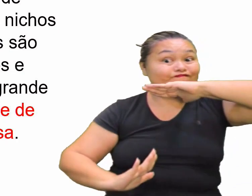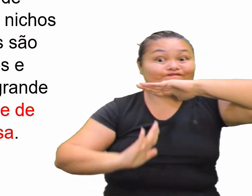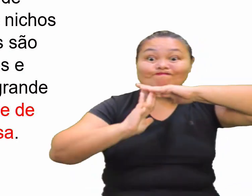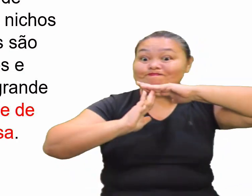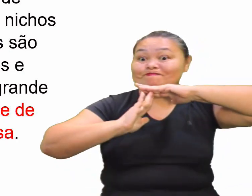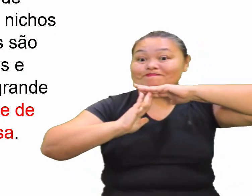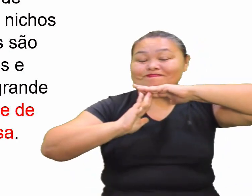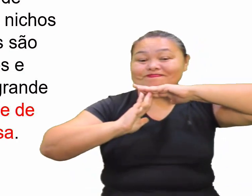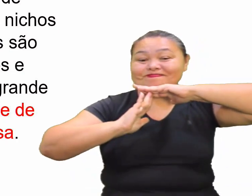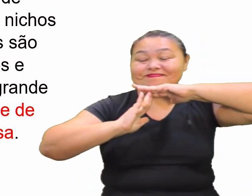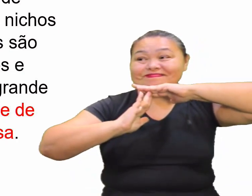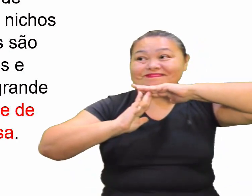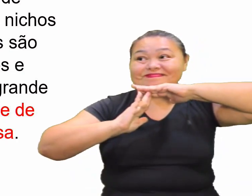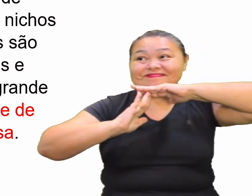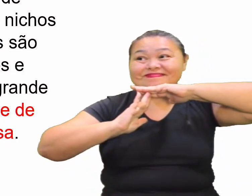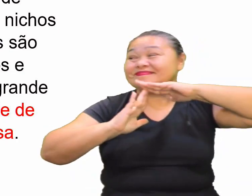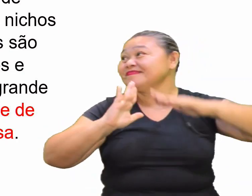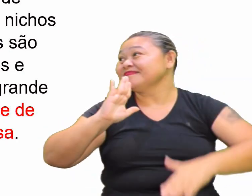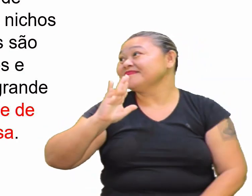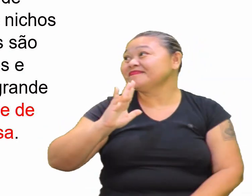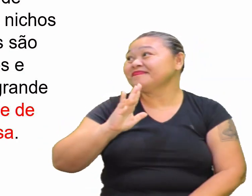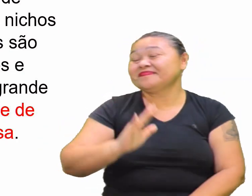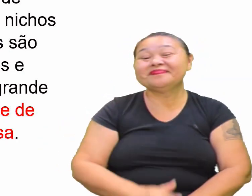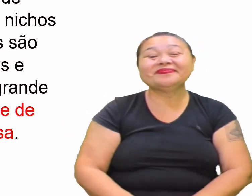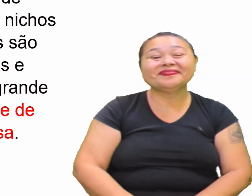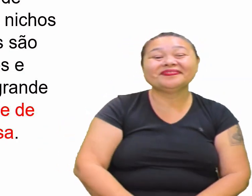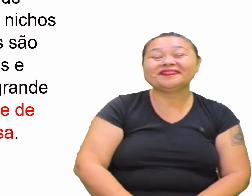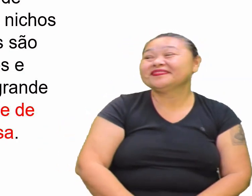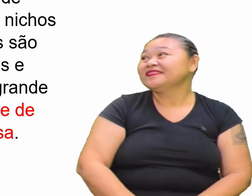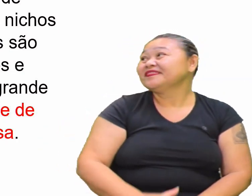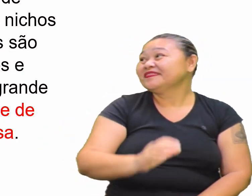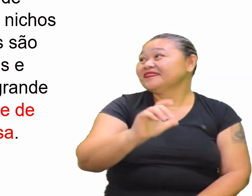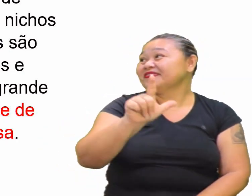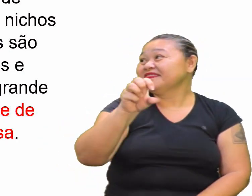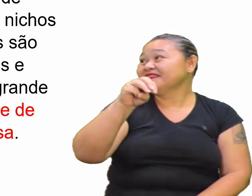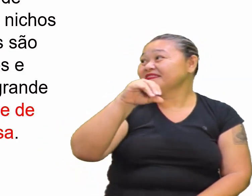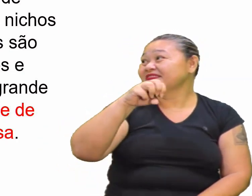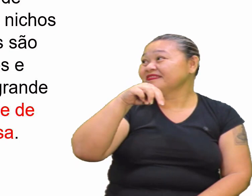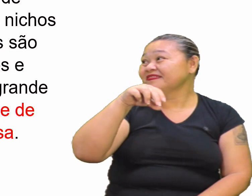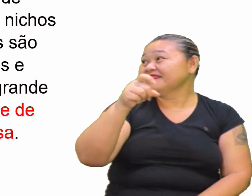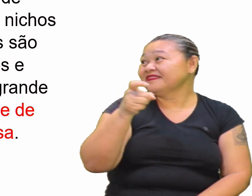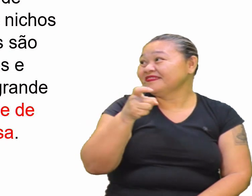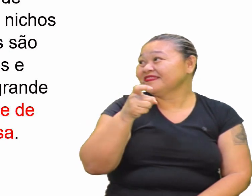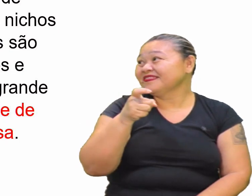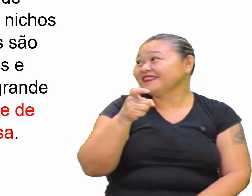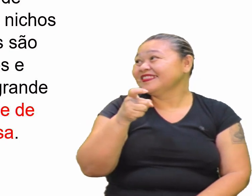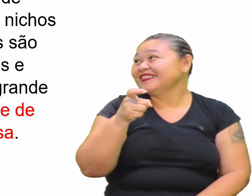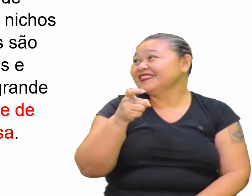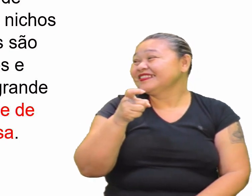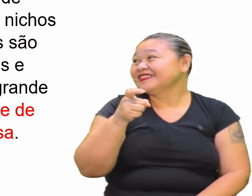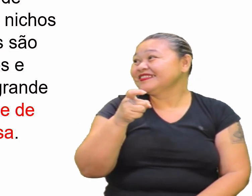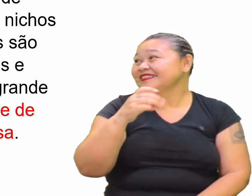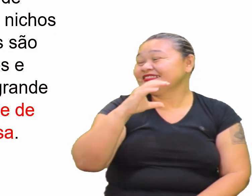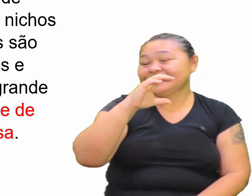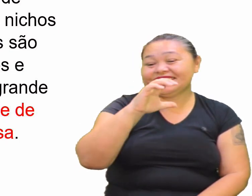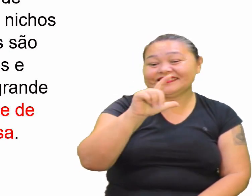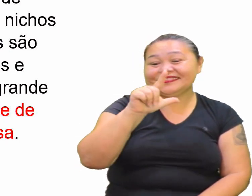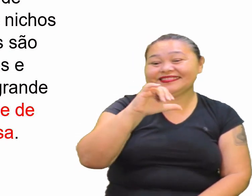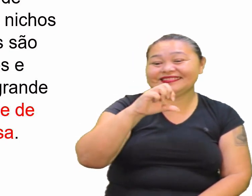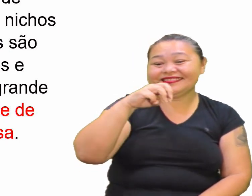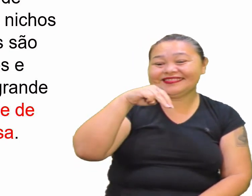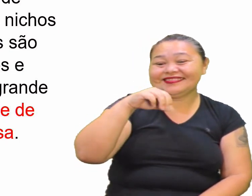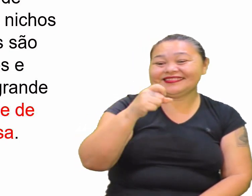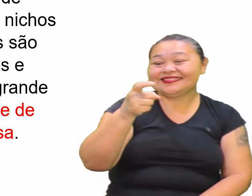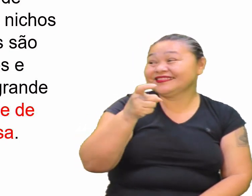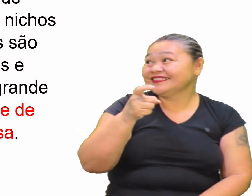assim, não vou dizer, gente, tem gente que não gosta dessa fase clímax, assim, não, porque dava, eu usei aqui o casamento, mas